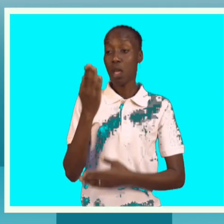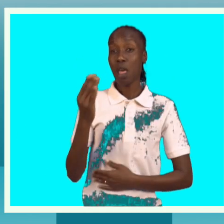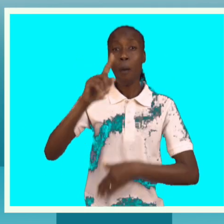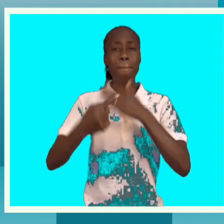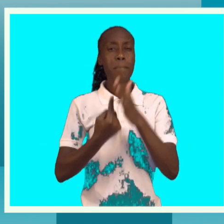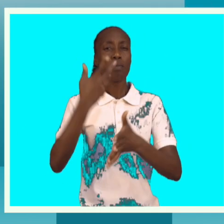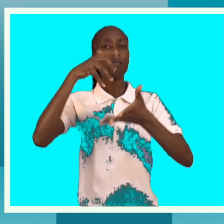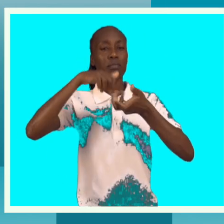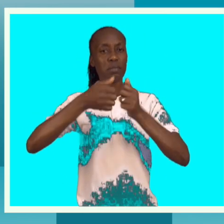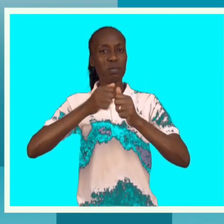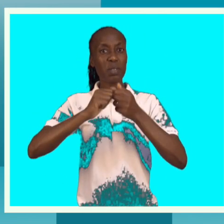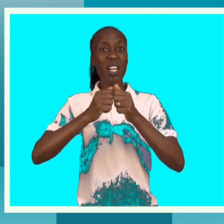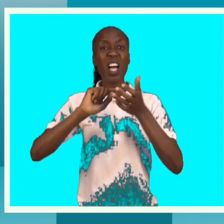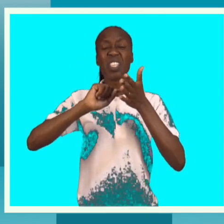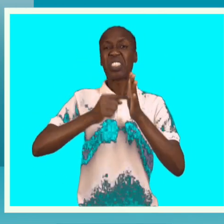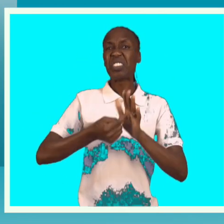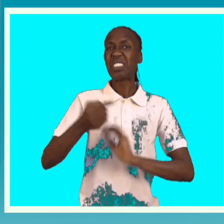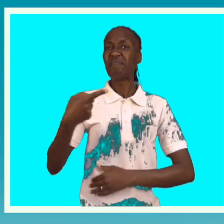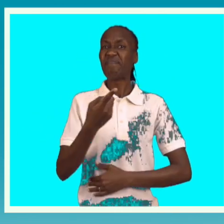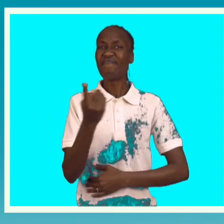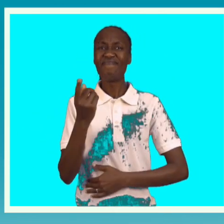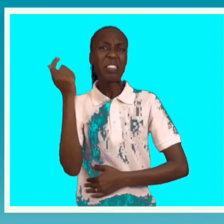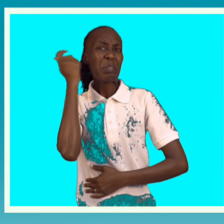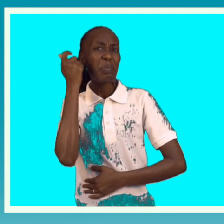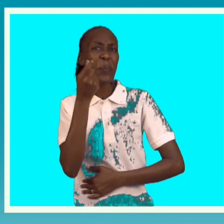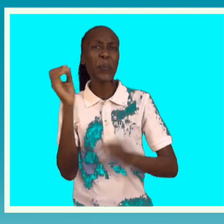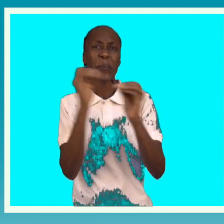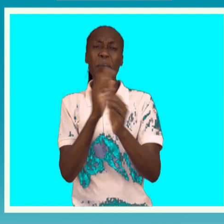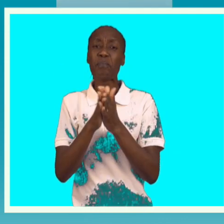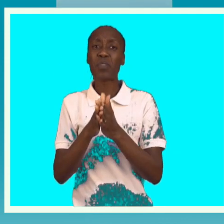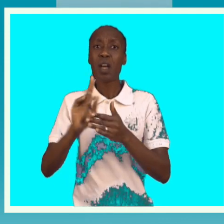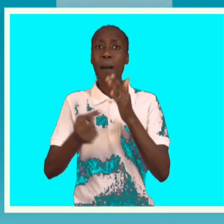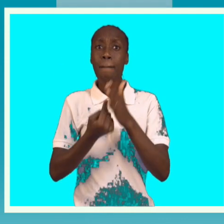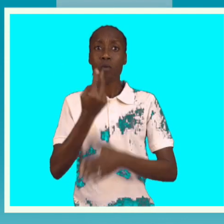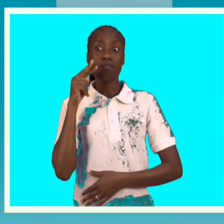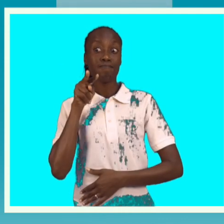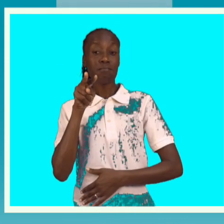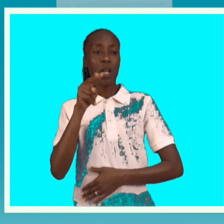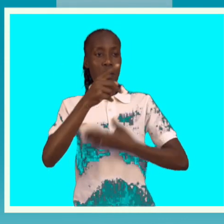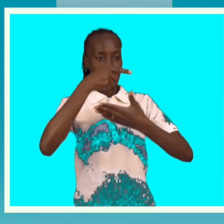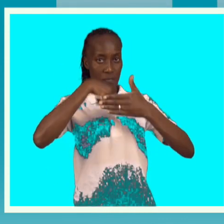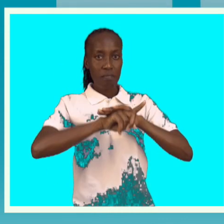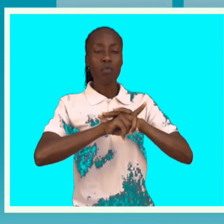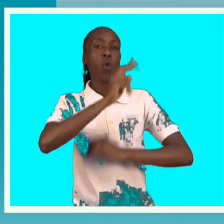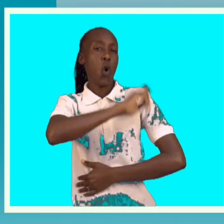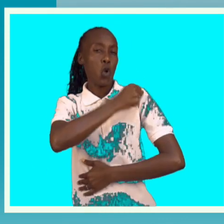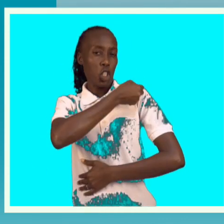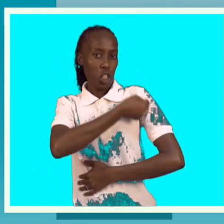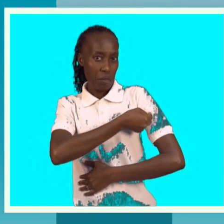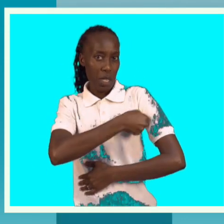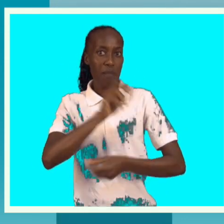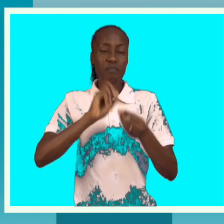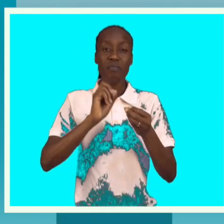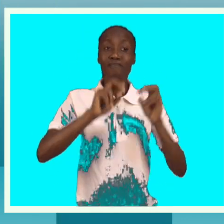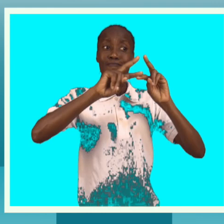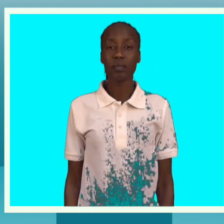teve problemas de, às vezes, não ouvir bem. Quando já percebemos, levamos ao hospital. Então, fizeram o diagnóstico,